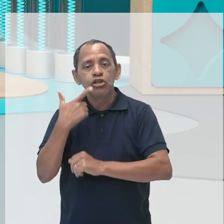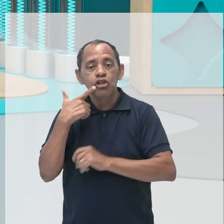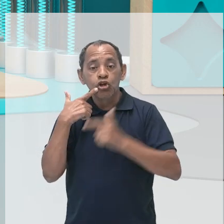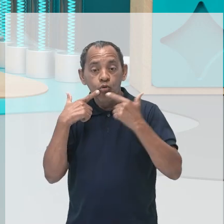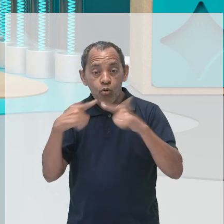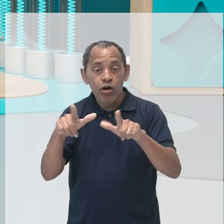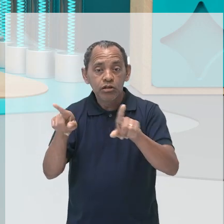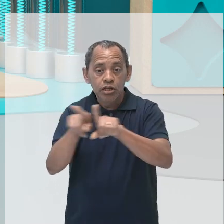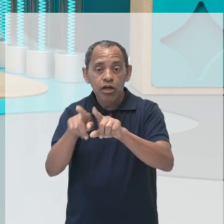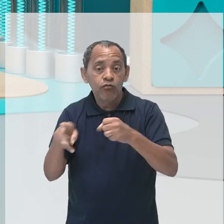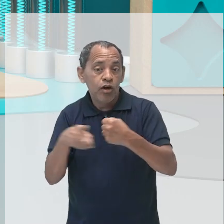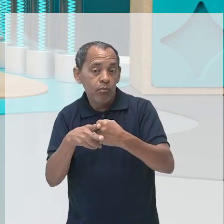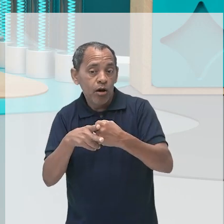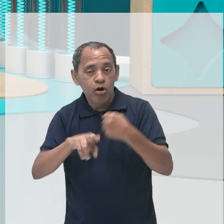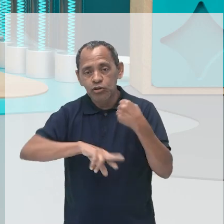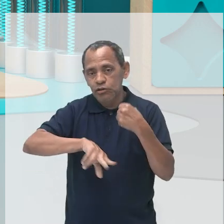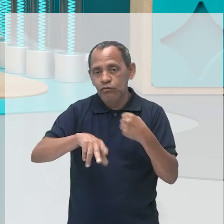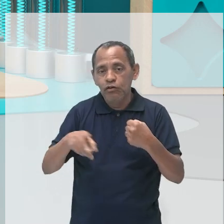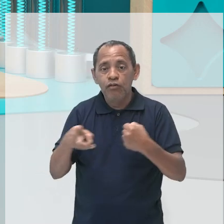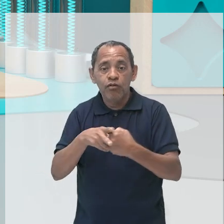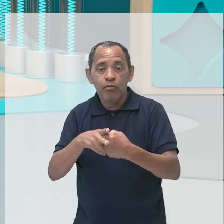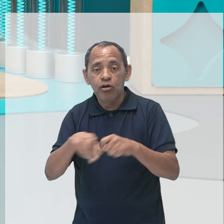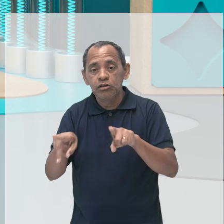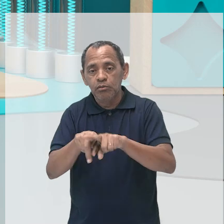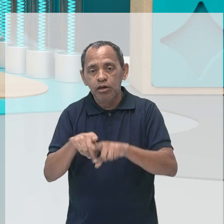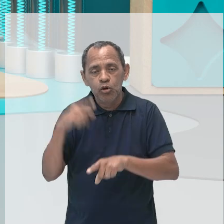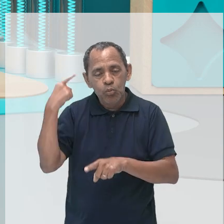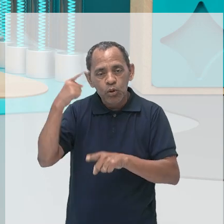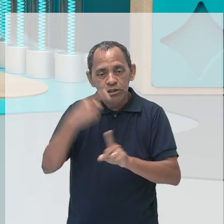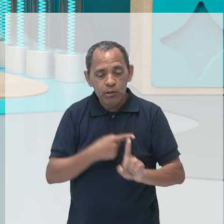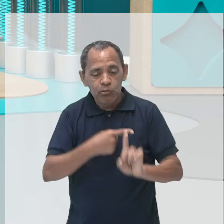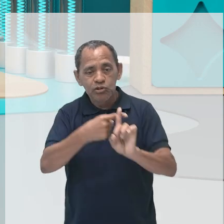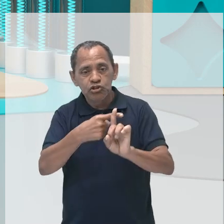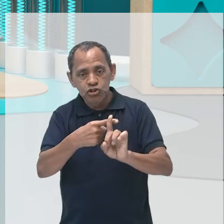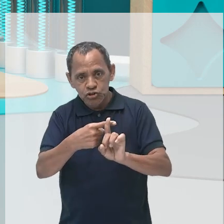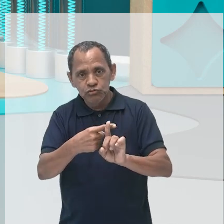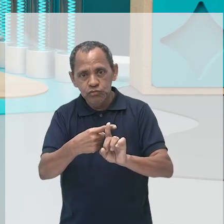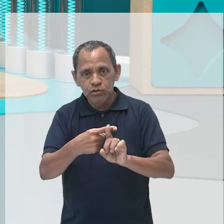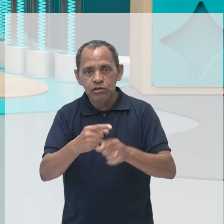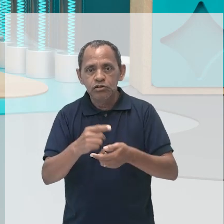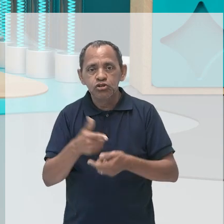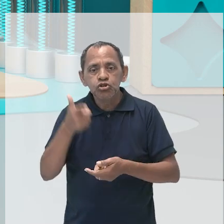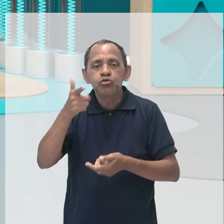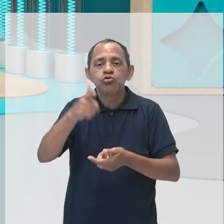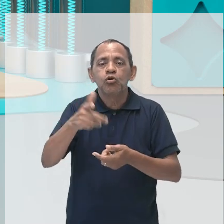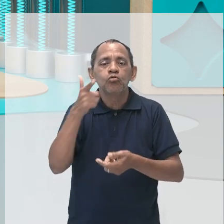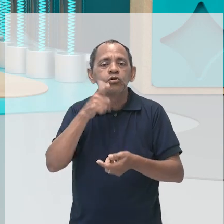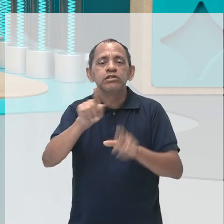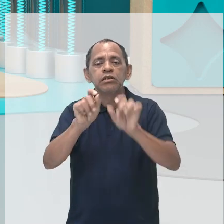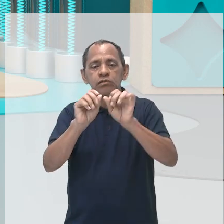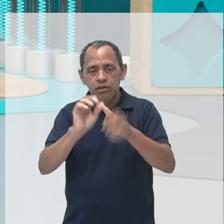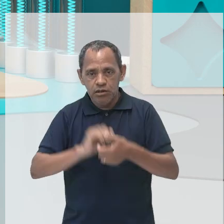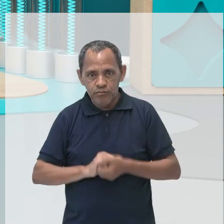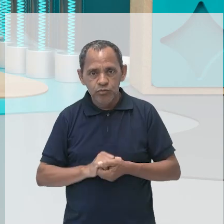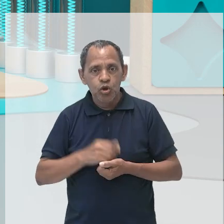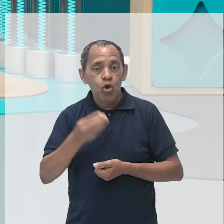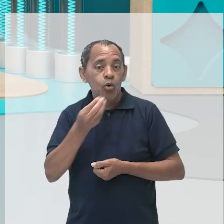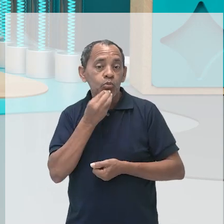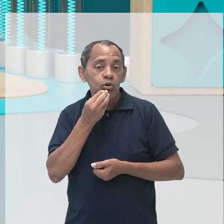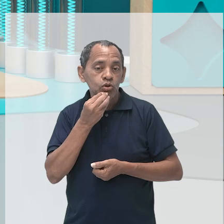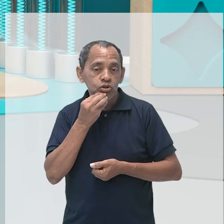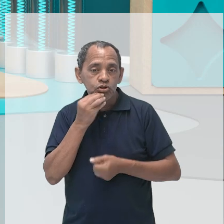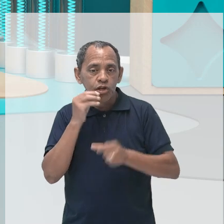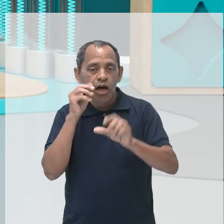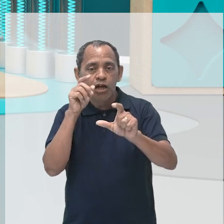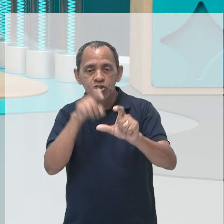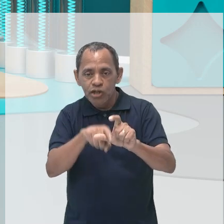verbal, construindo para a gente uma ideia positiva de sair das dívidas, uma oportunidade de sair das dívidas e